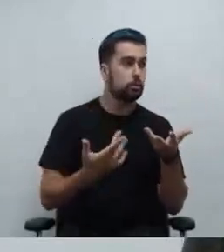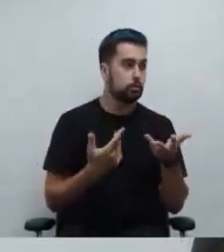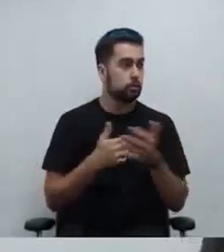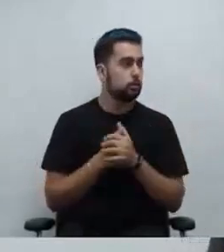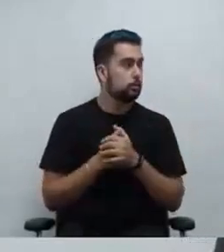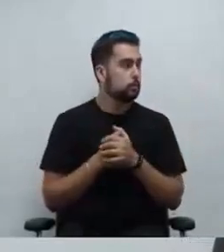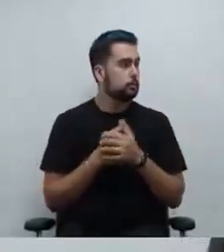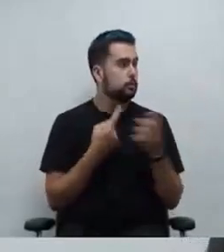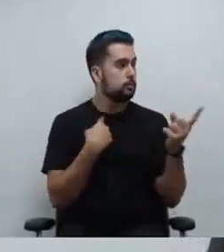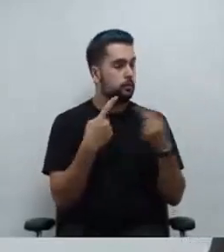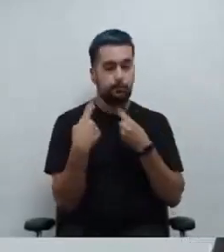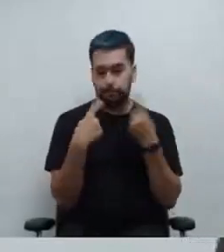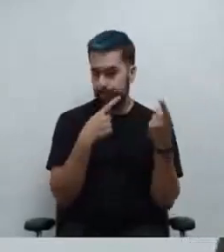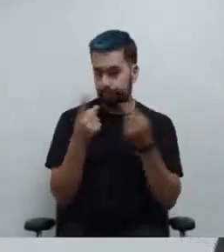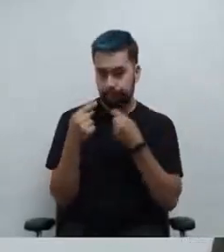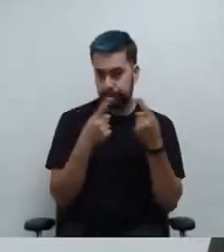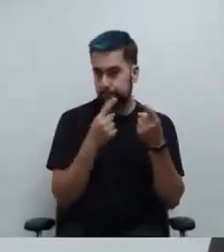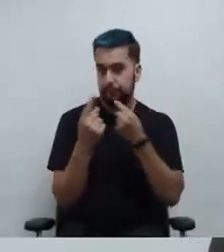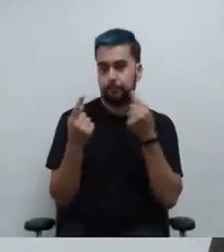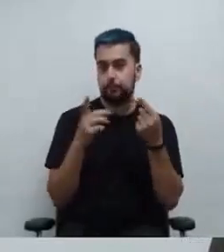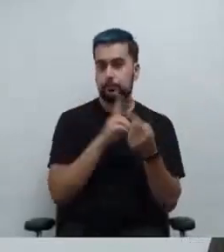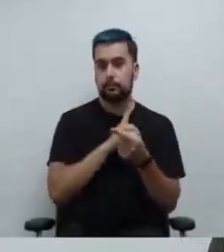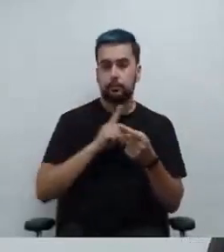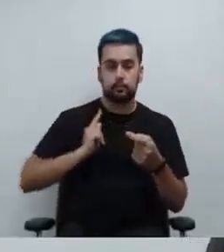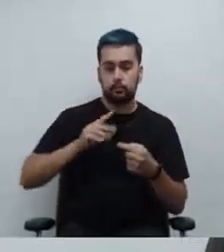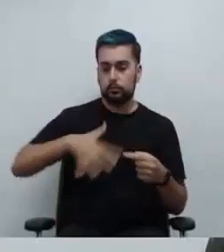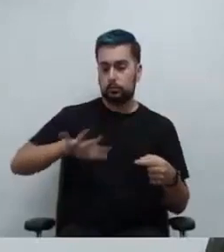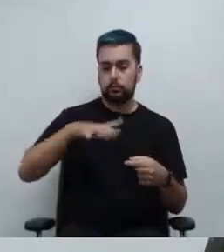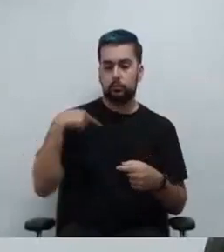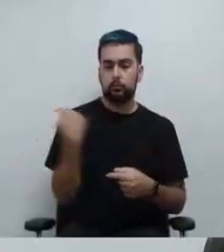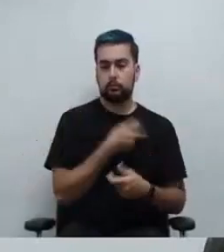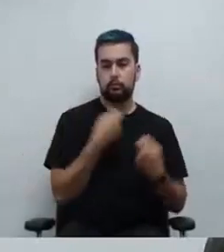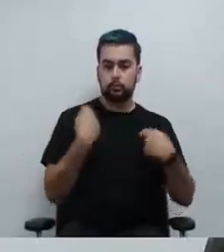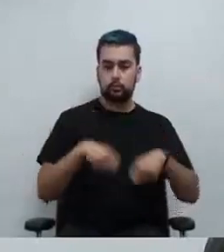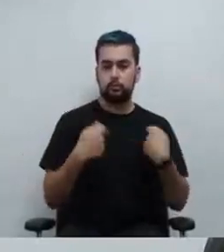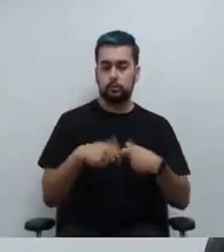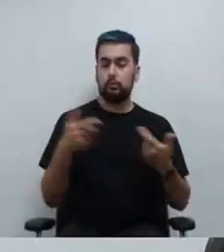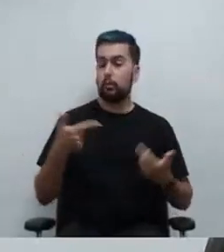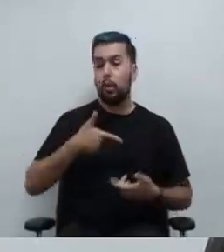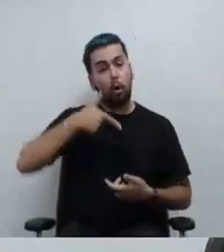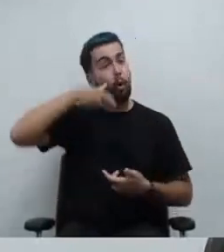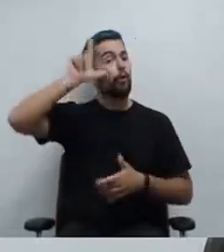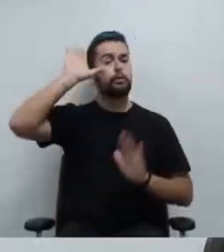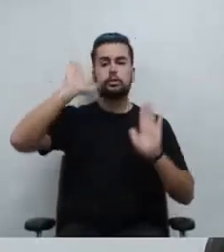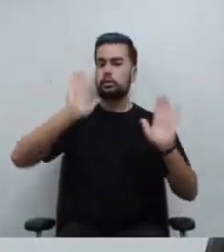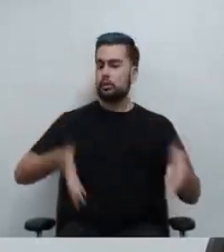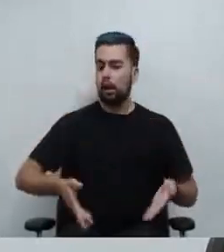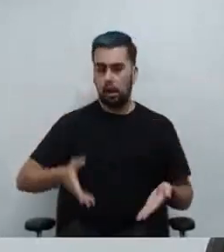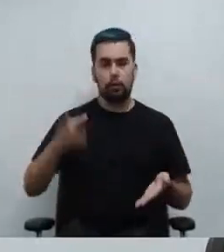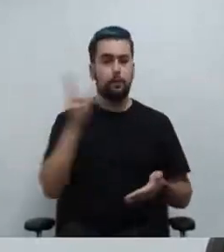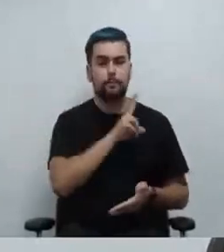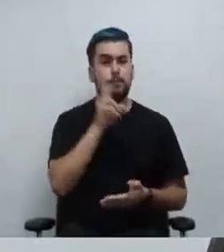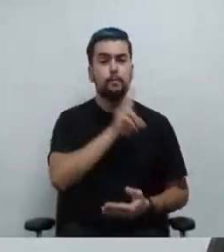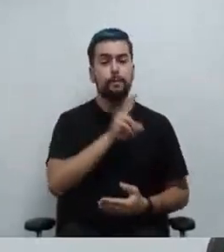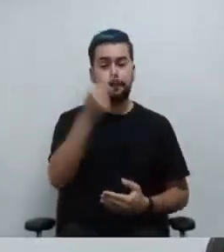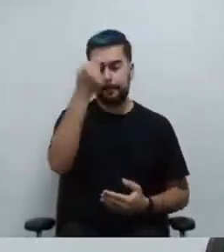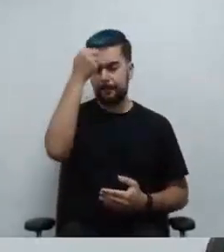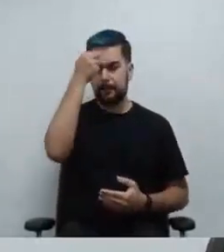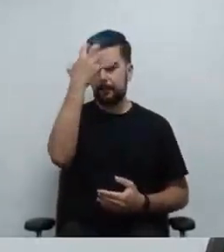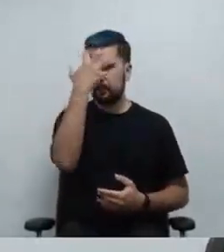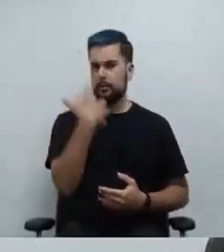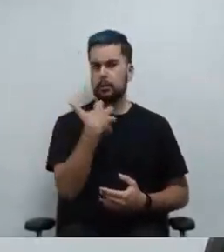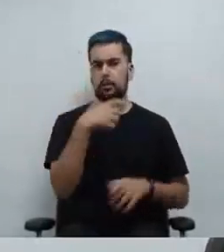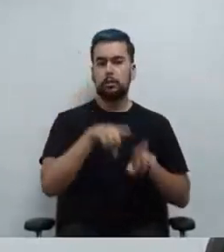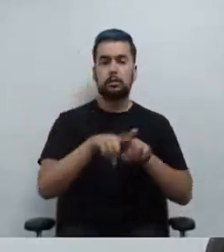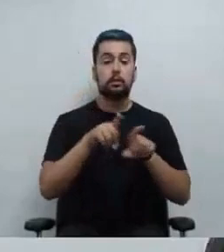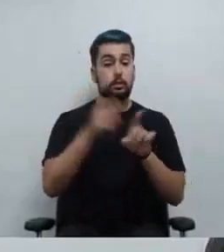aqui com o Defensor Público Geral, nós precisamos disso, acho que para ontem, e pensar com seriedade.